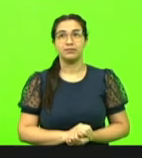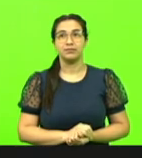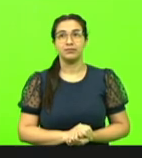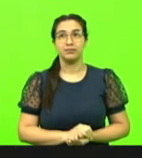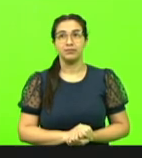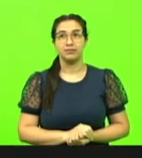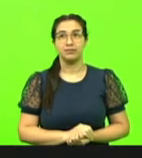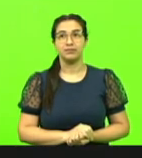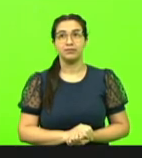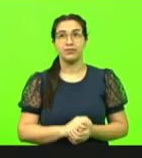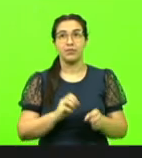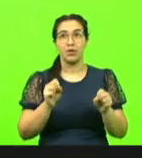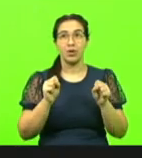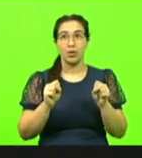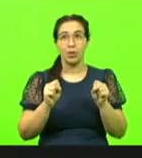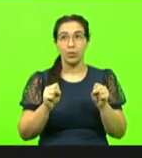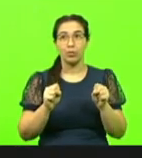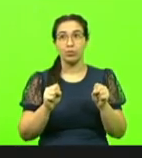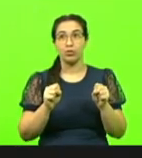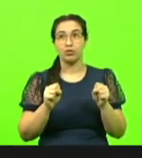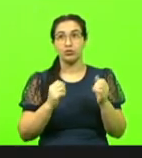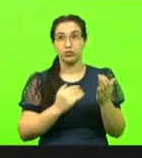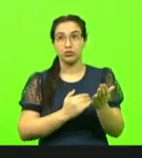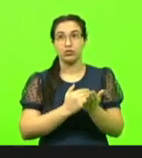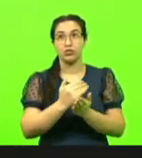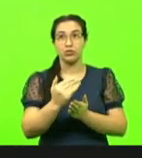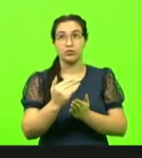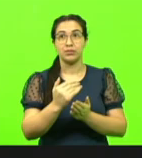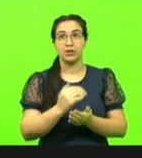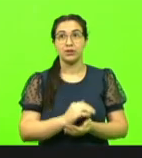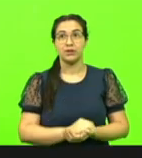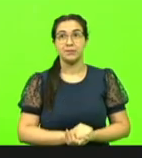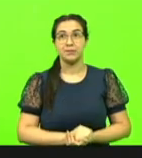Podemos fazer assim? Posso iniciar, senhora presidente?